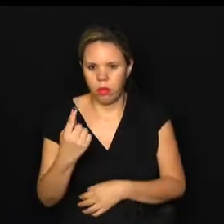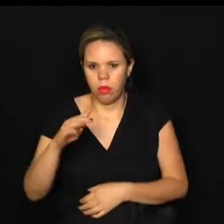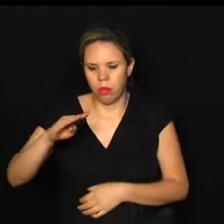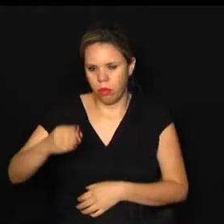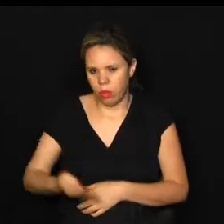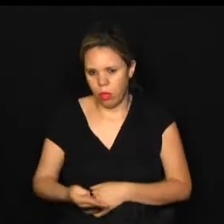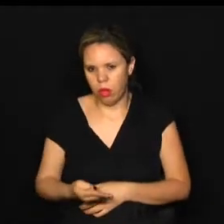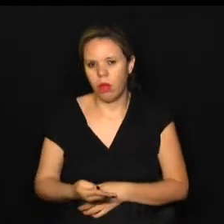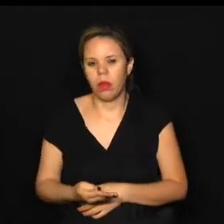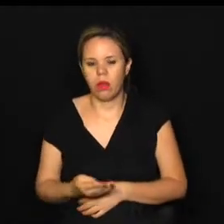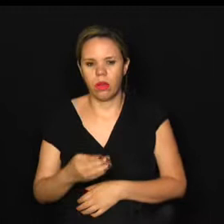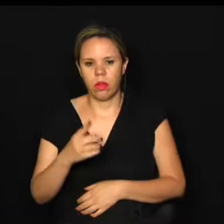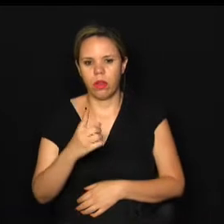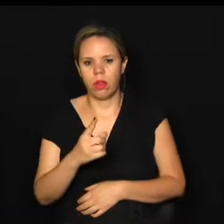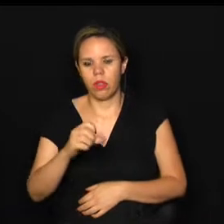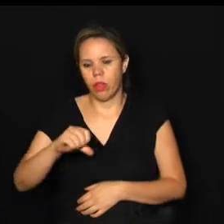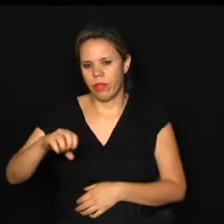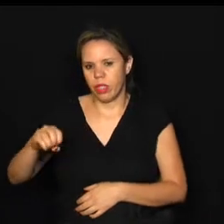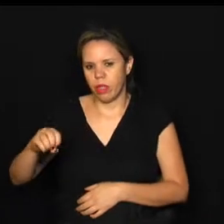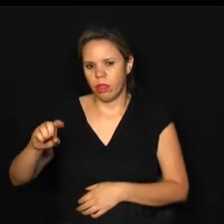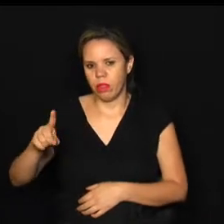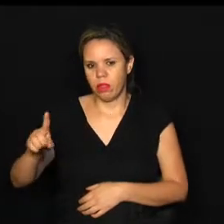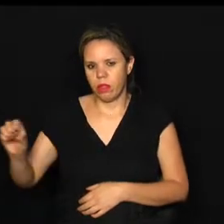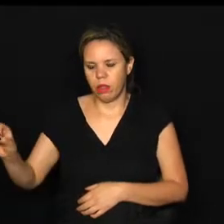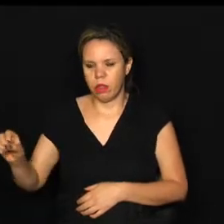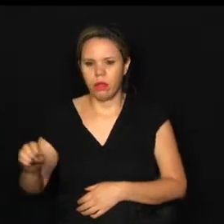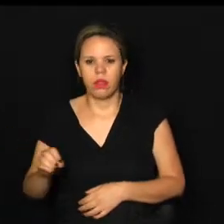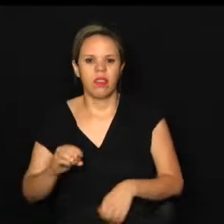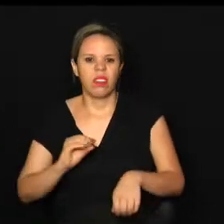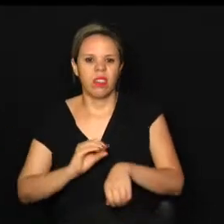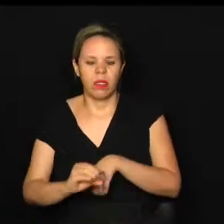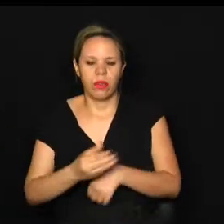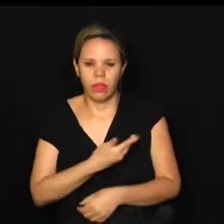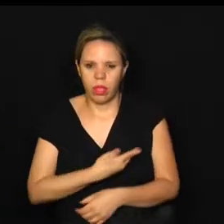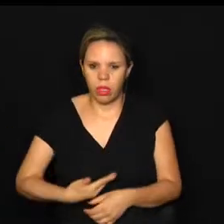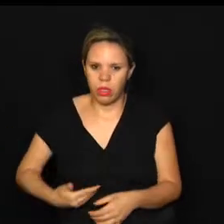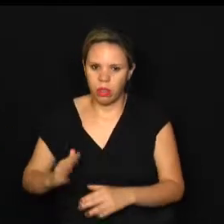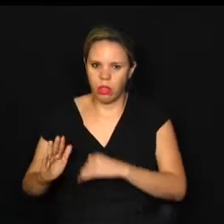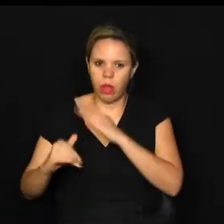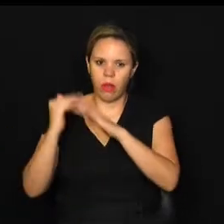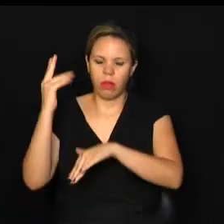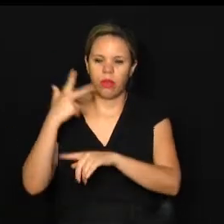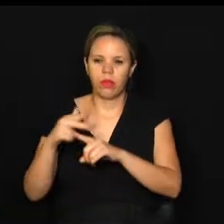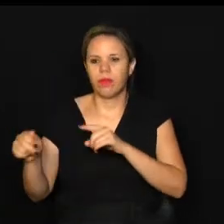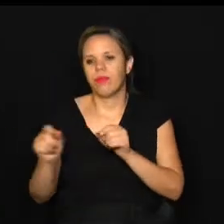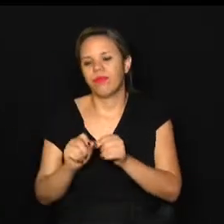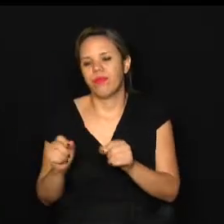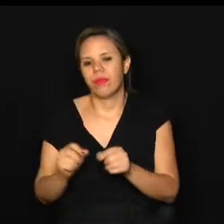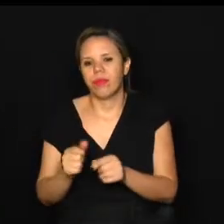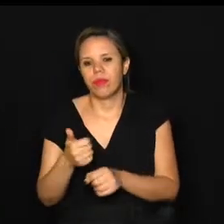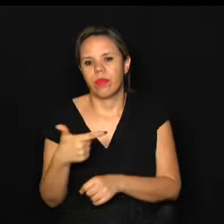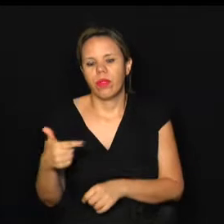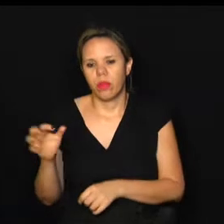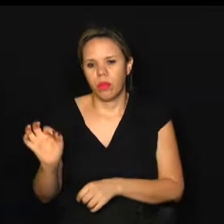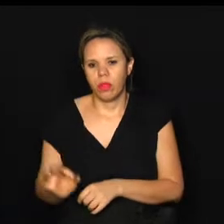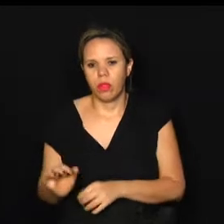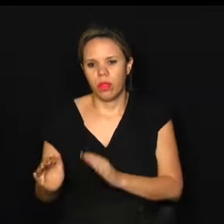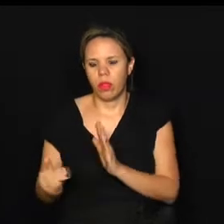958 milhões e 100. As transferências do União já ultrapassaram o orçamento previsto, né, em 12% acima do